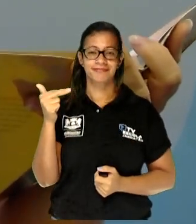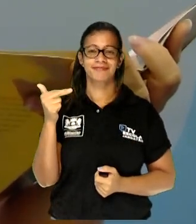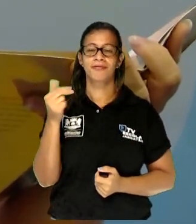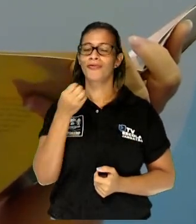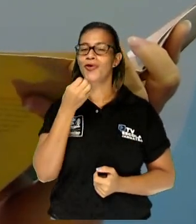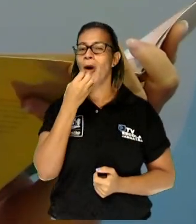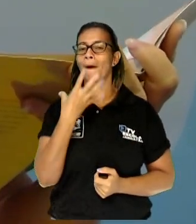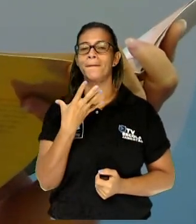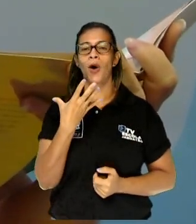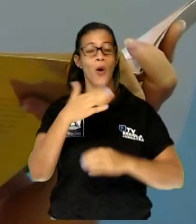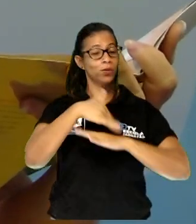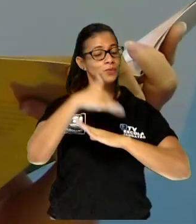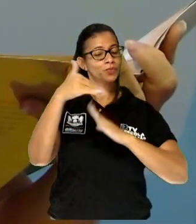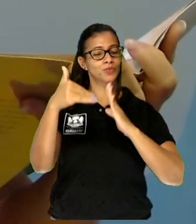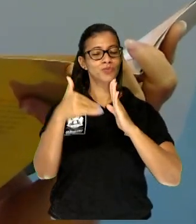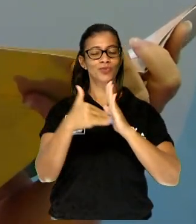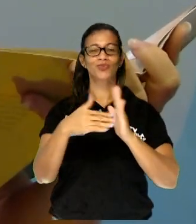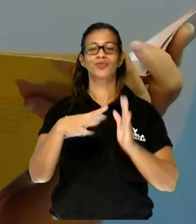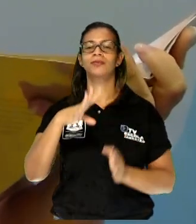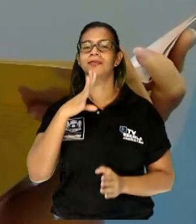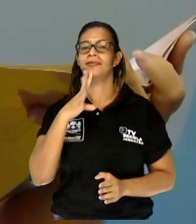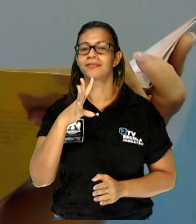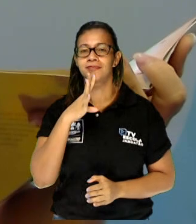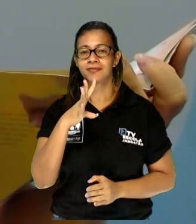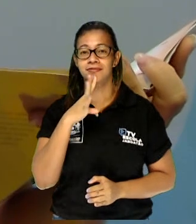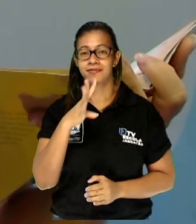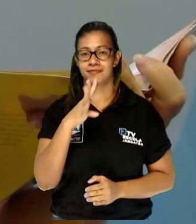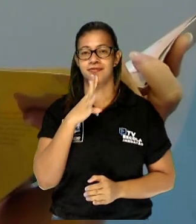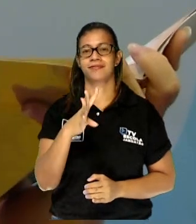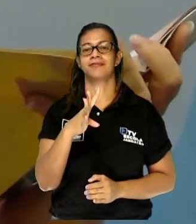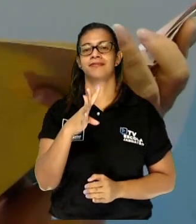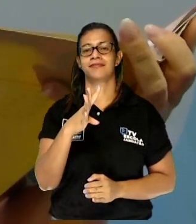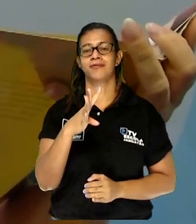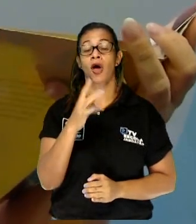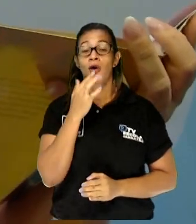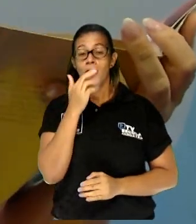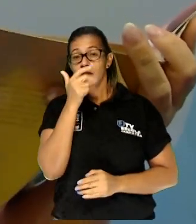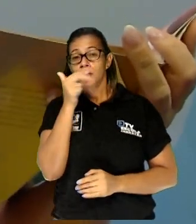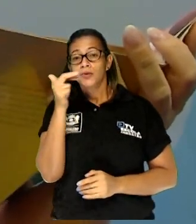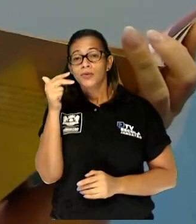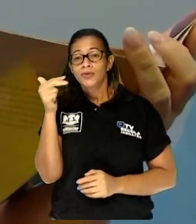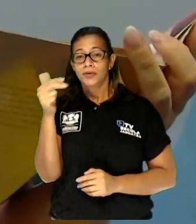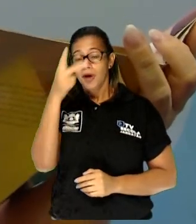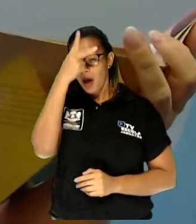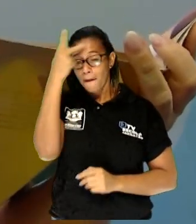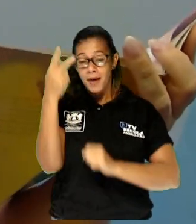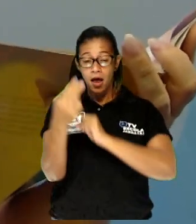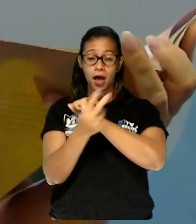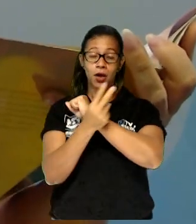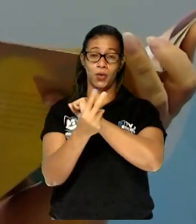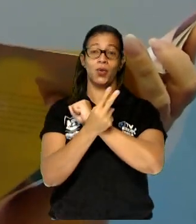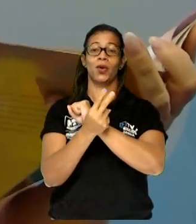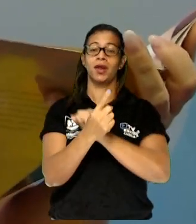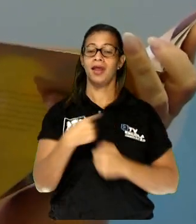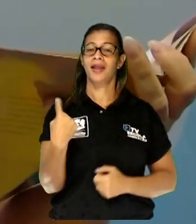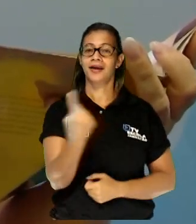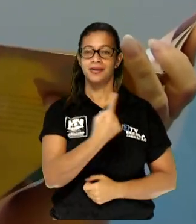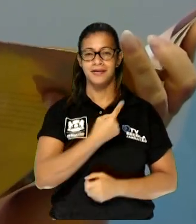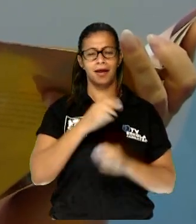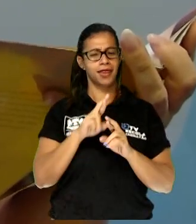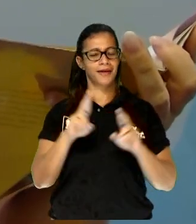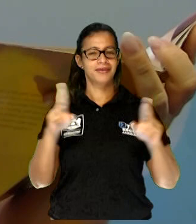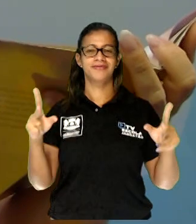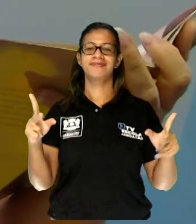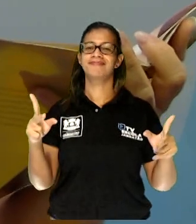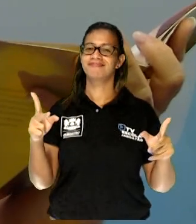que eu conheço, cheiro de mãe, cheiro de quem cuida da gente, é muito diferente. Nos deixa leve,